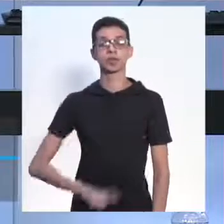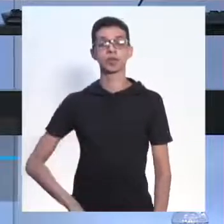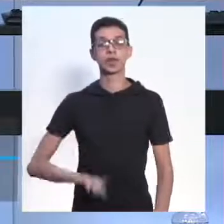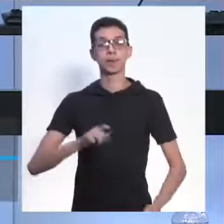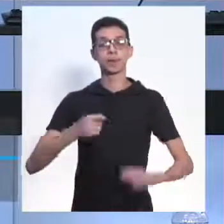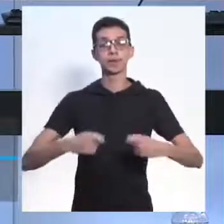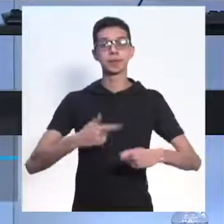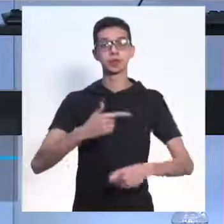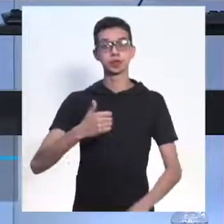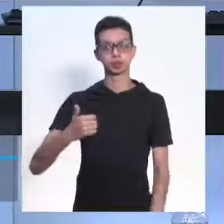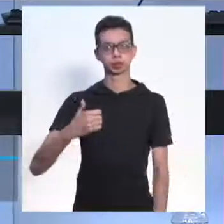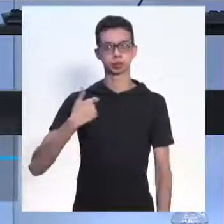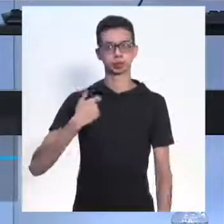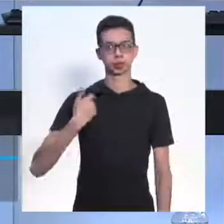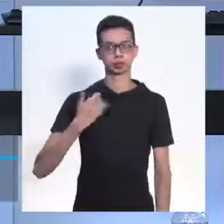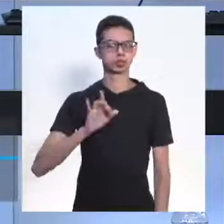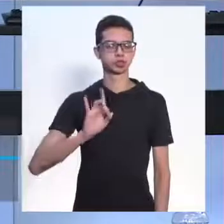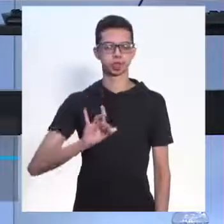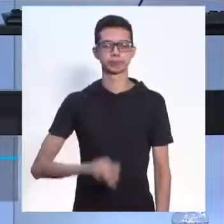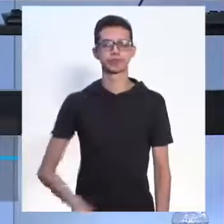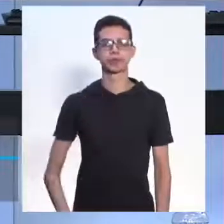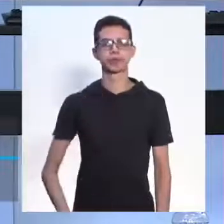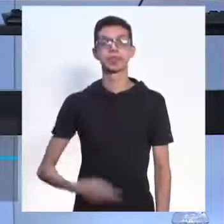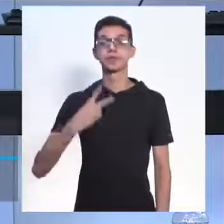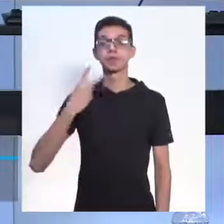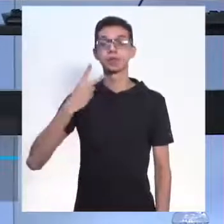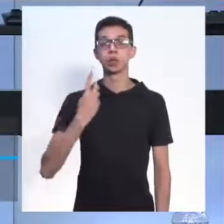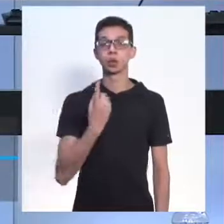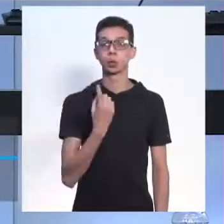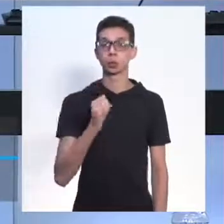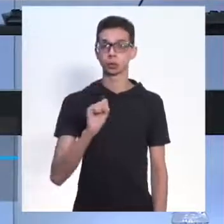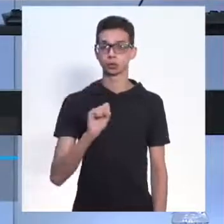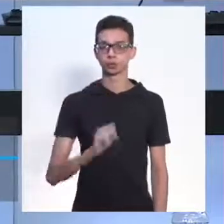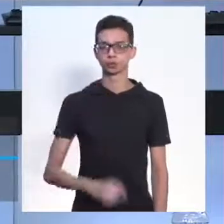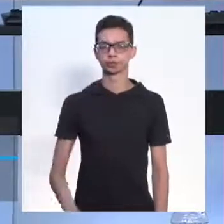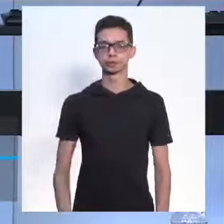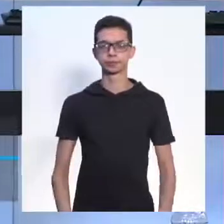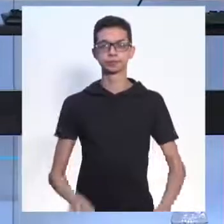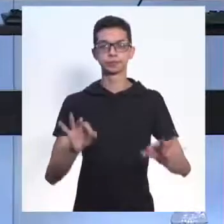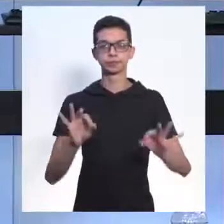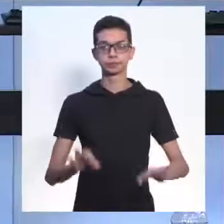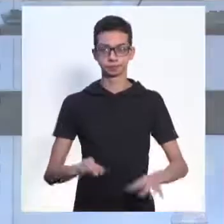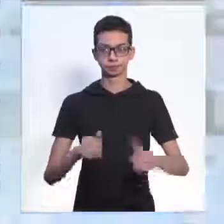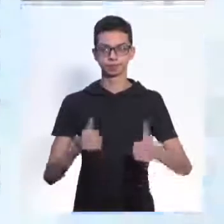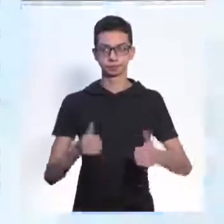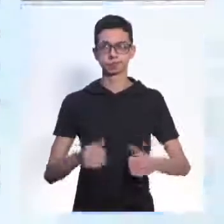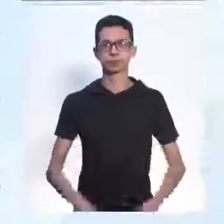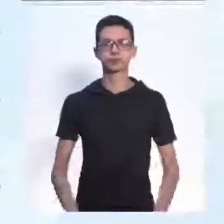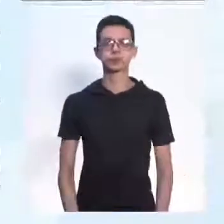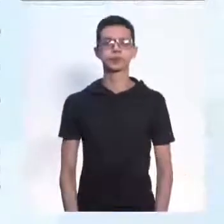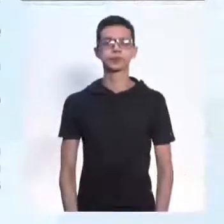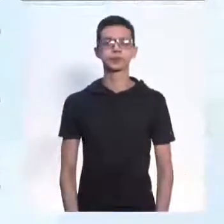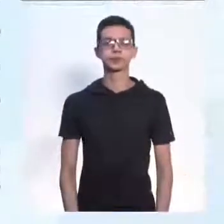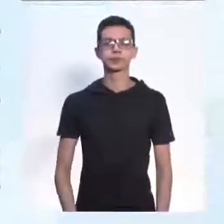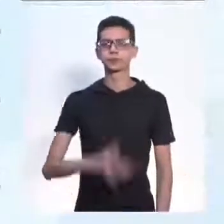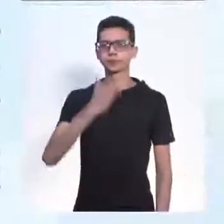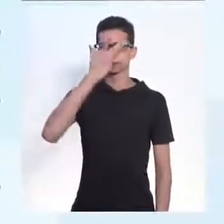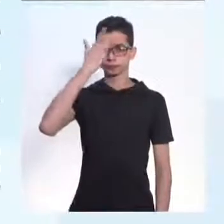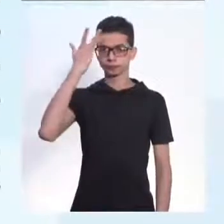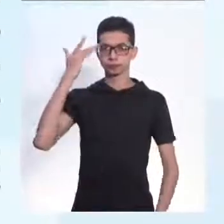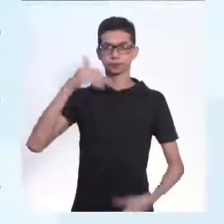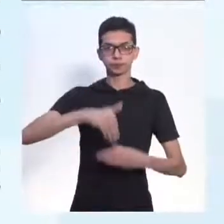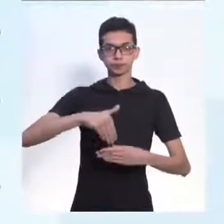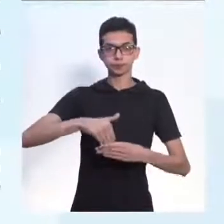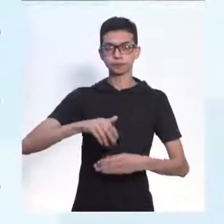precisa ter 21 anos só e para vereador 18 certo o cara é caso o eleitor não possa